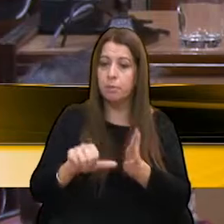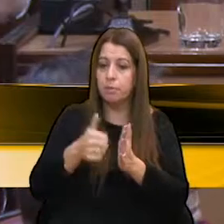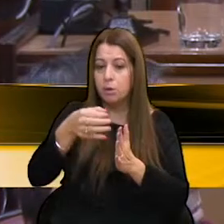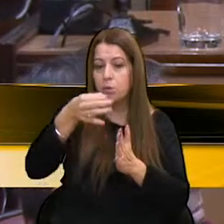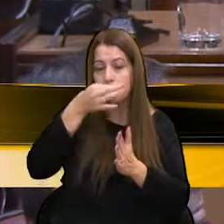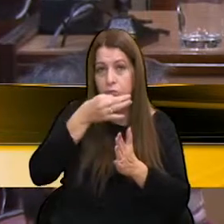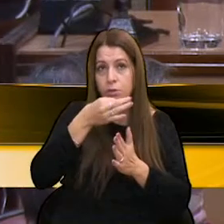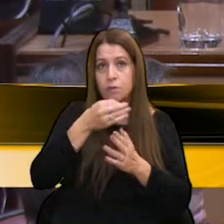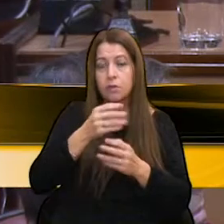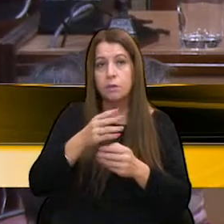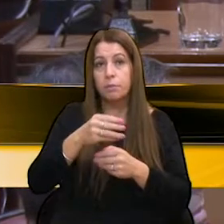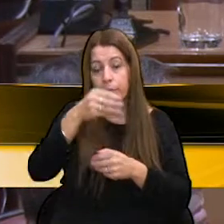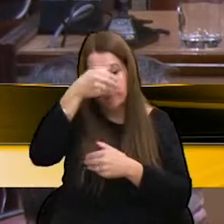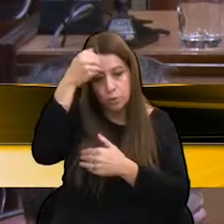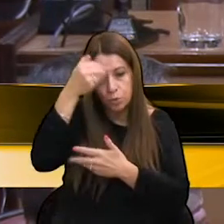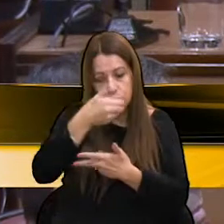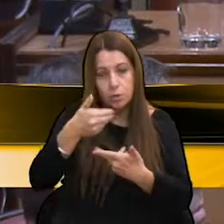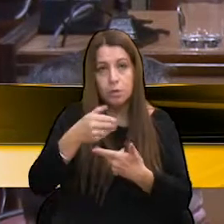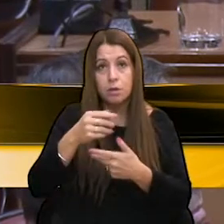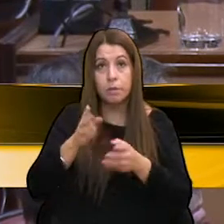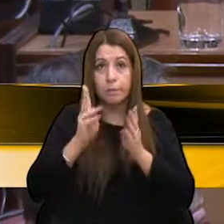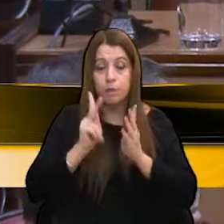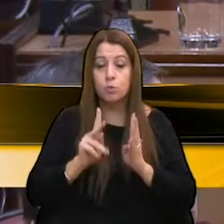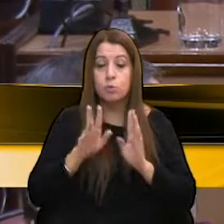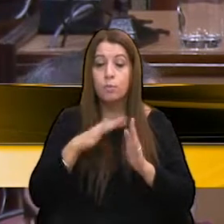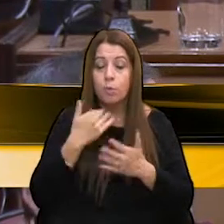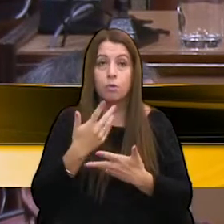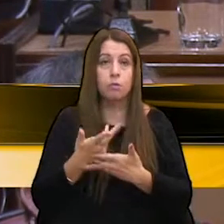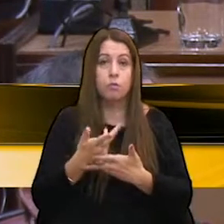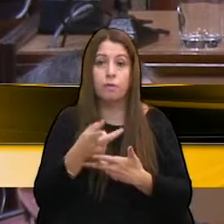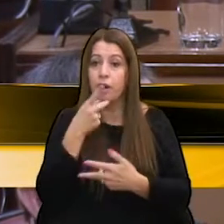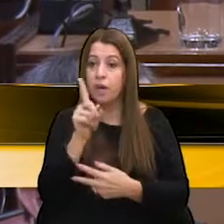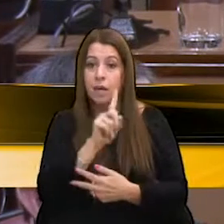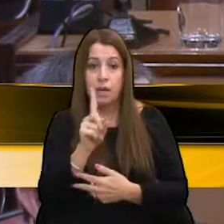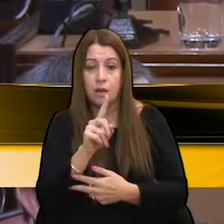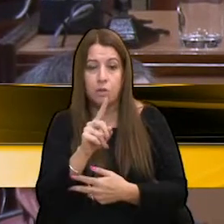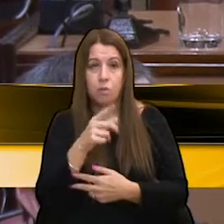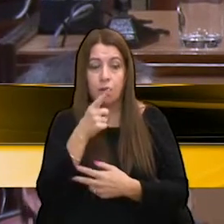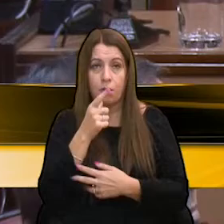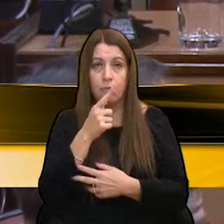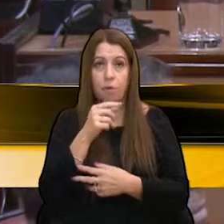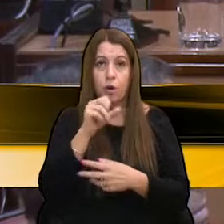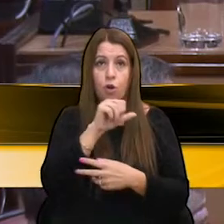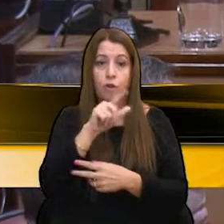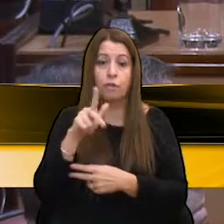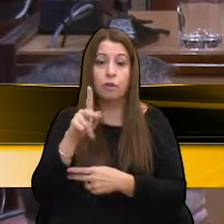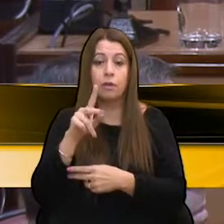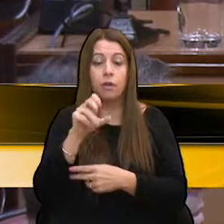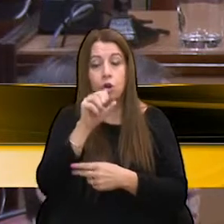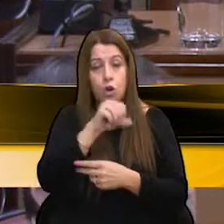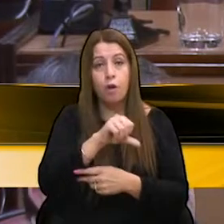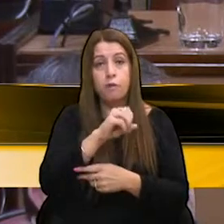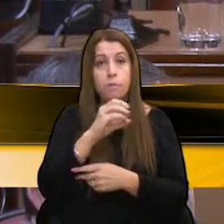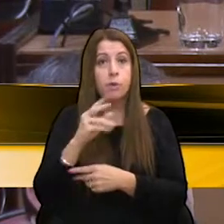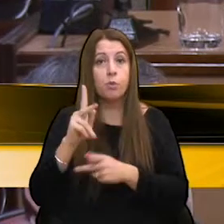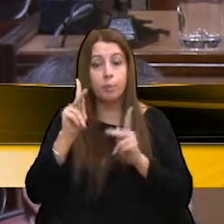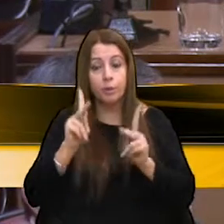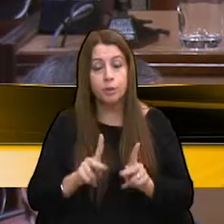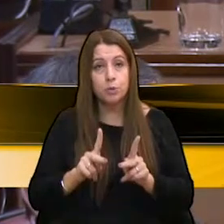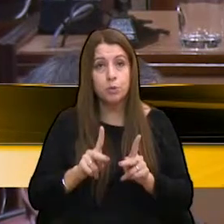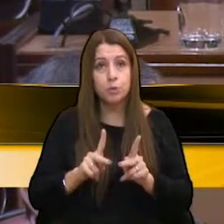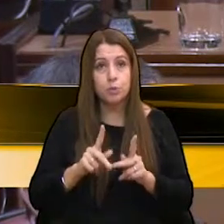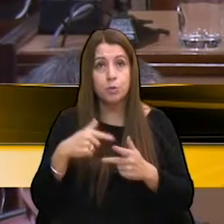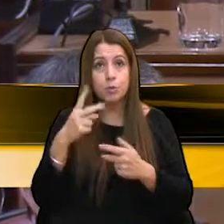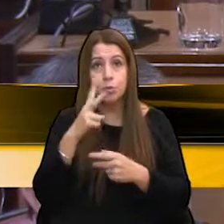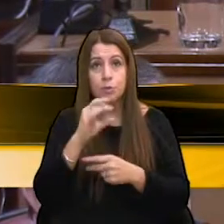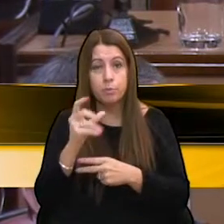eucaristia, para o enterro. É lamentável isso, vereador. Negar a água para mais de 9 mil pessoas que vieram aqui para Caxias do Sul, porque era 2 mil pessoas de Caxias do